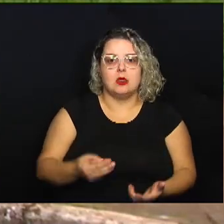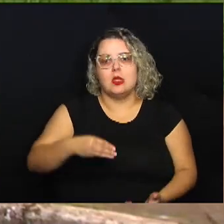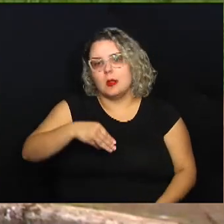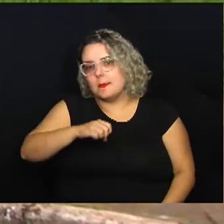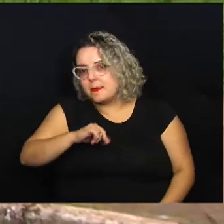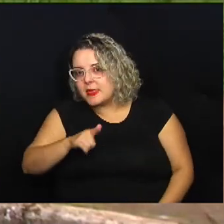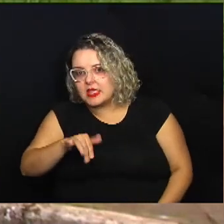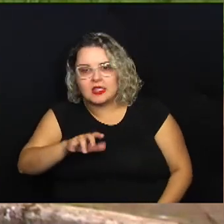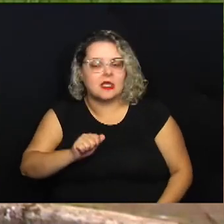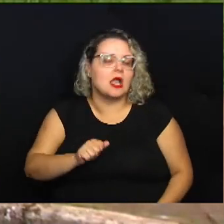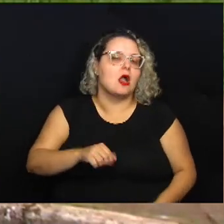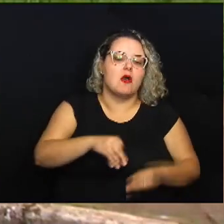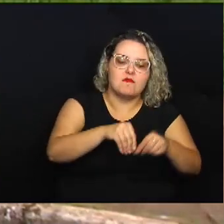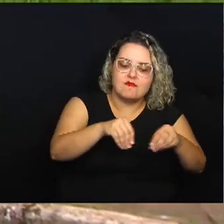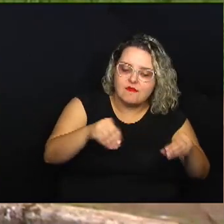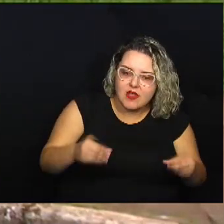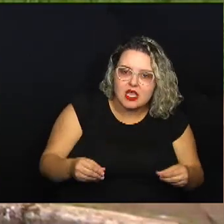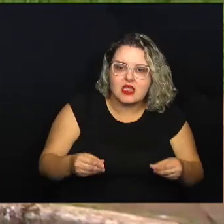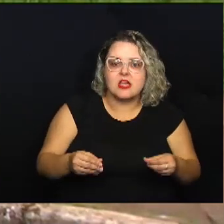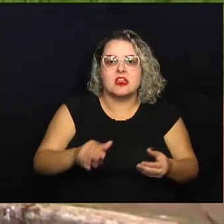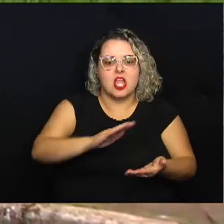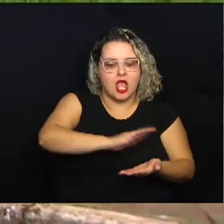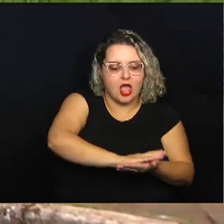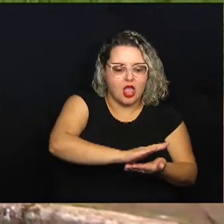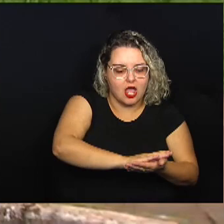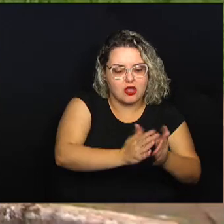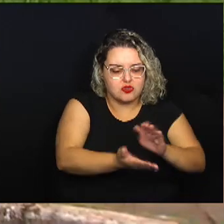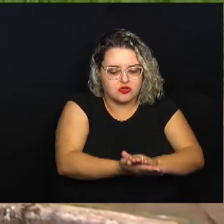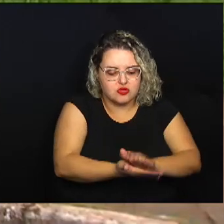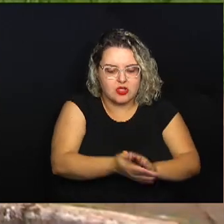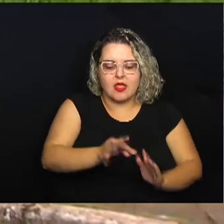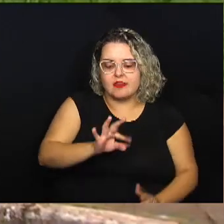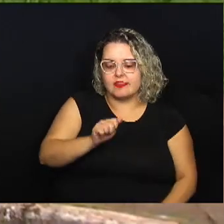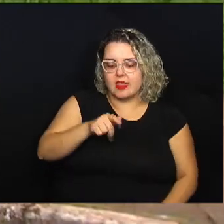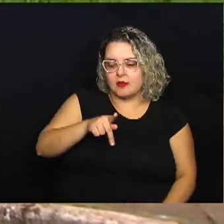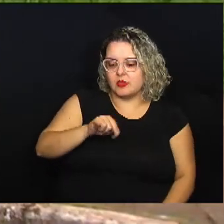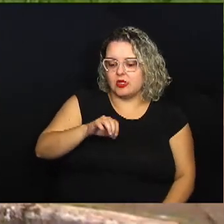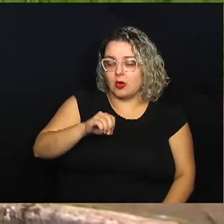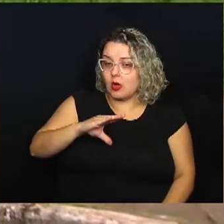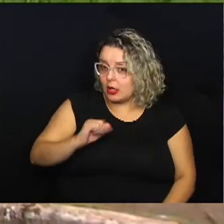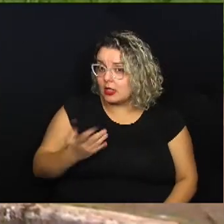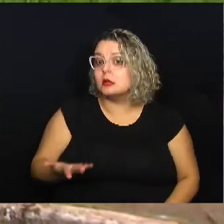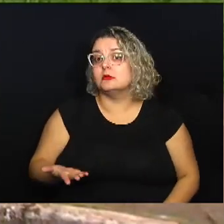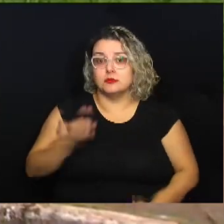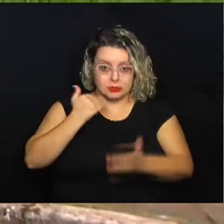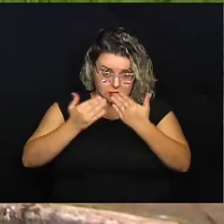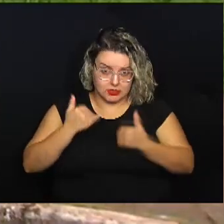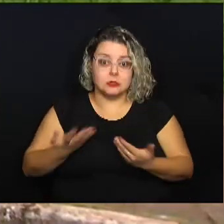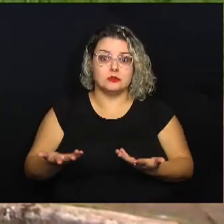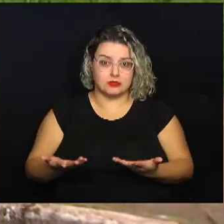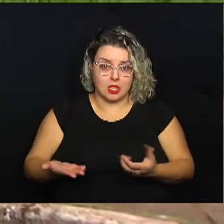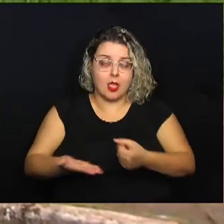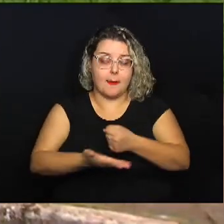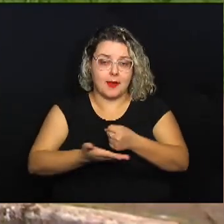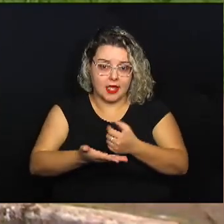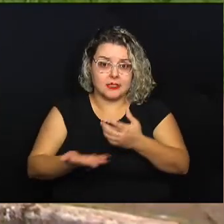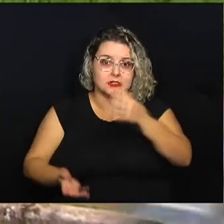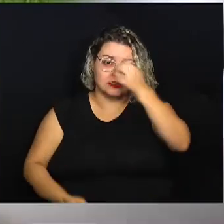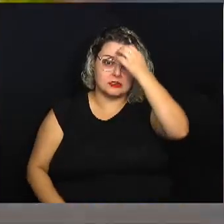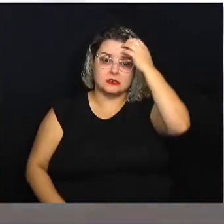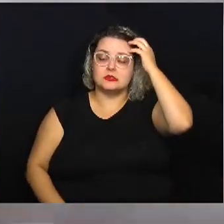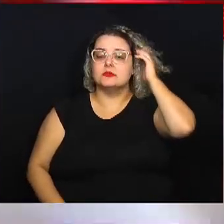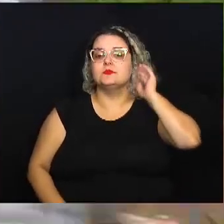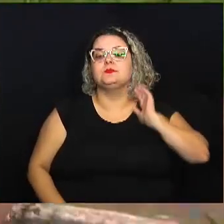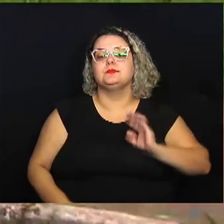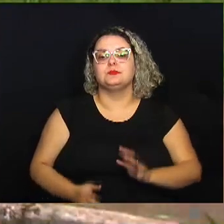farinha, tapioca, então ela envolve essa questão de alimentos, digamos assim.